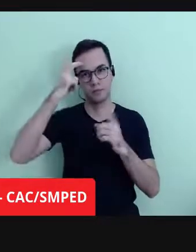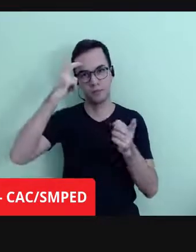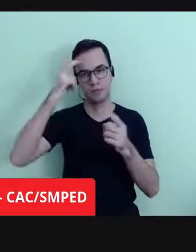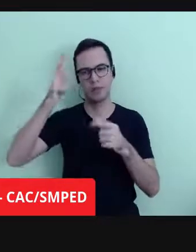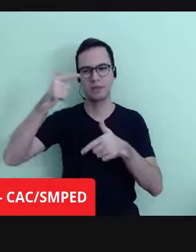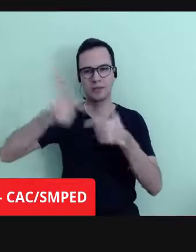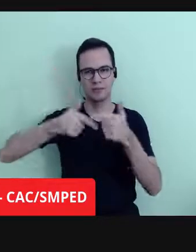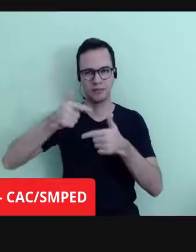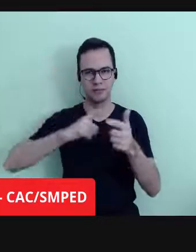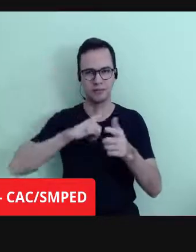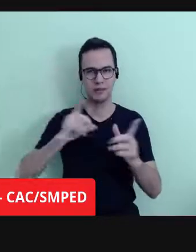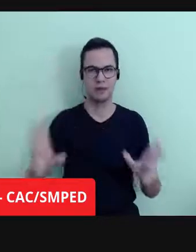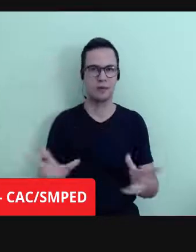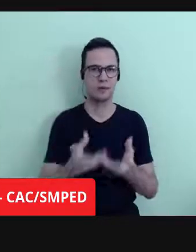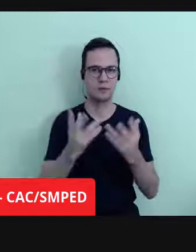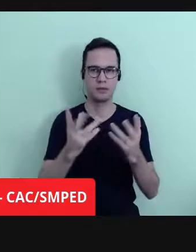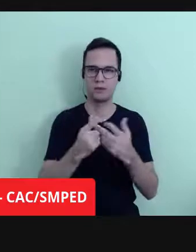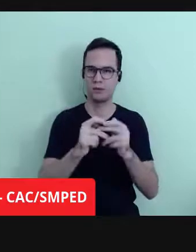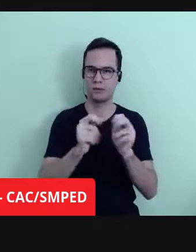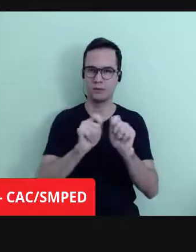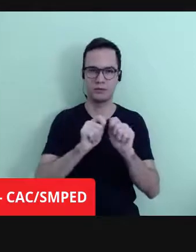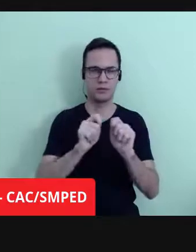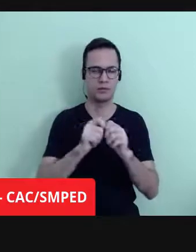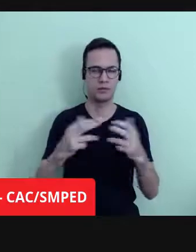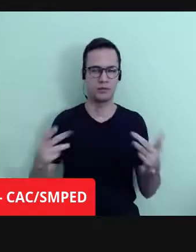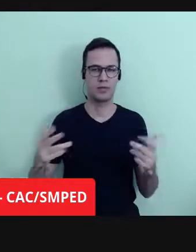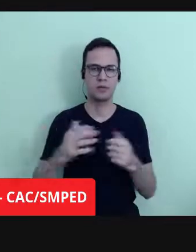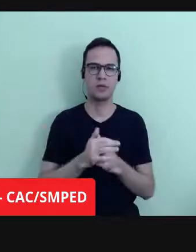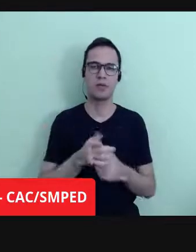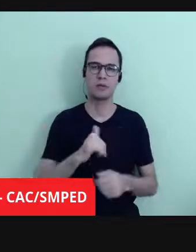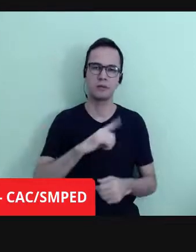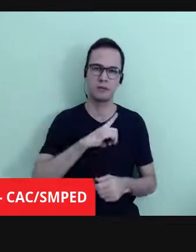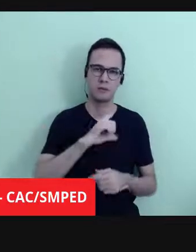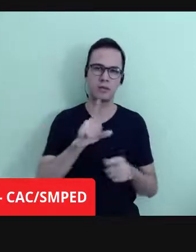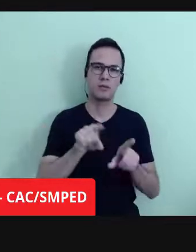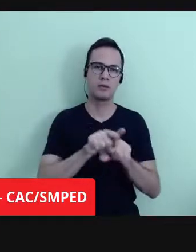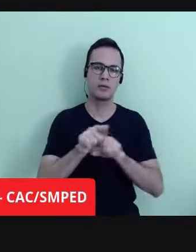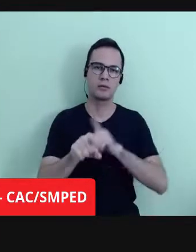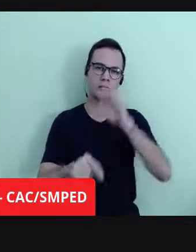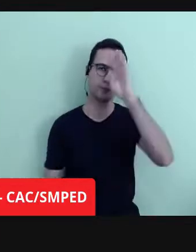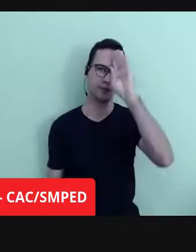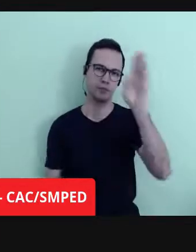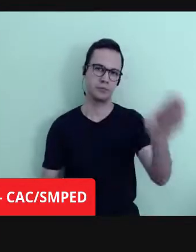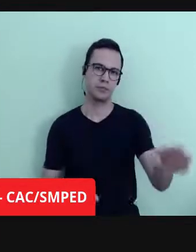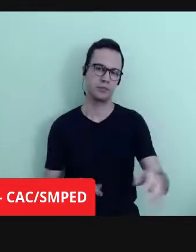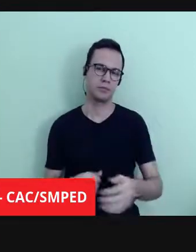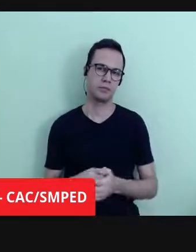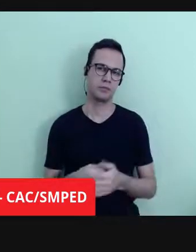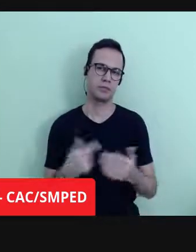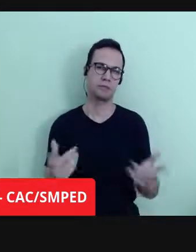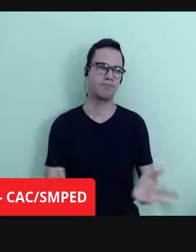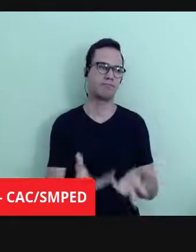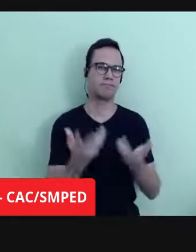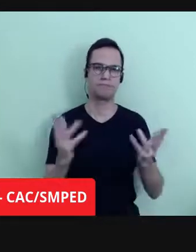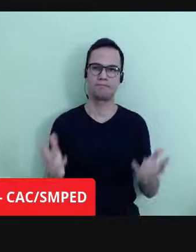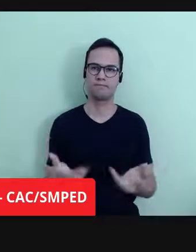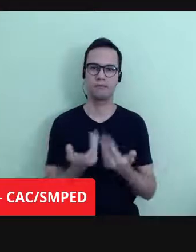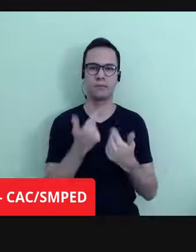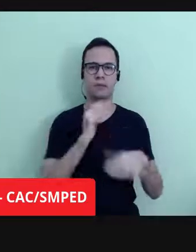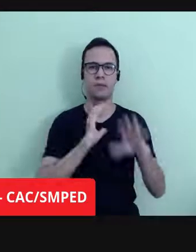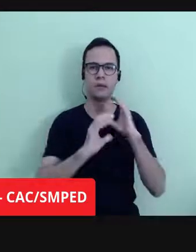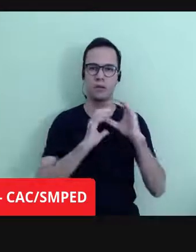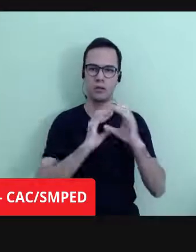aí ações em equipamentos culturais, nós temos também essa missão, de promover os